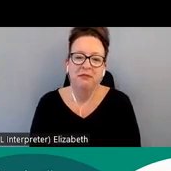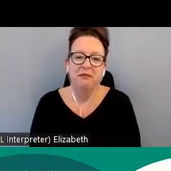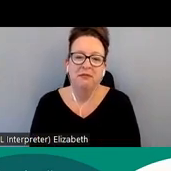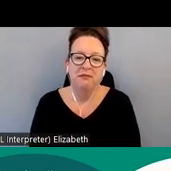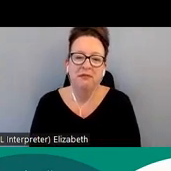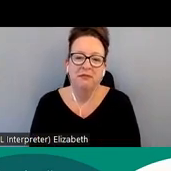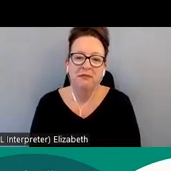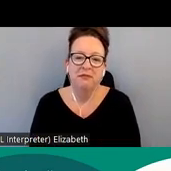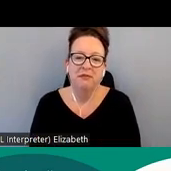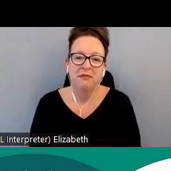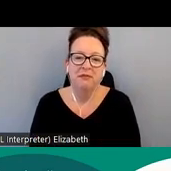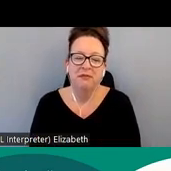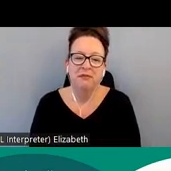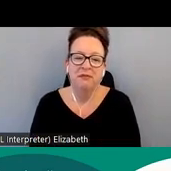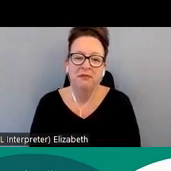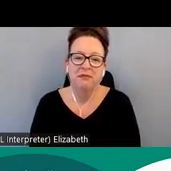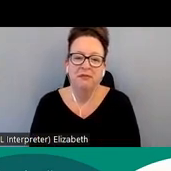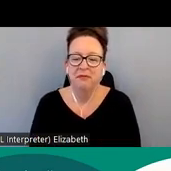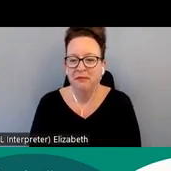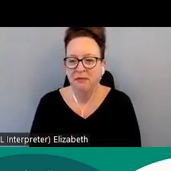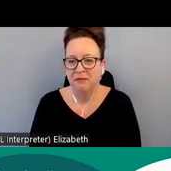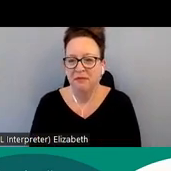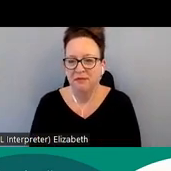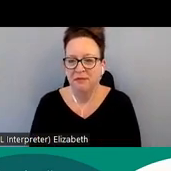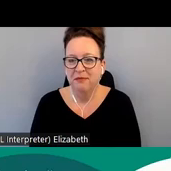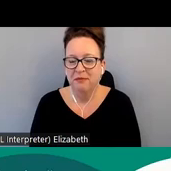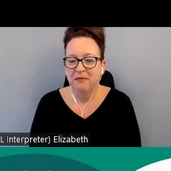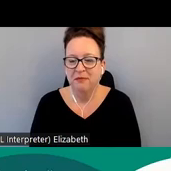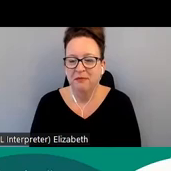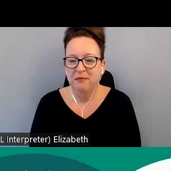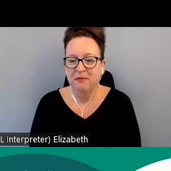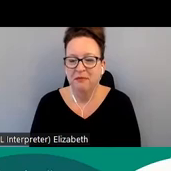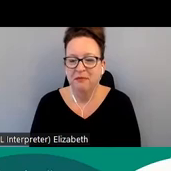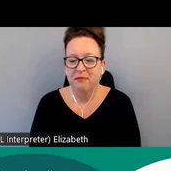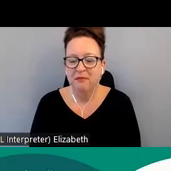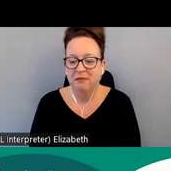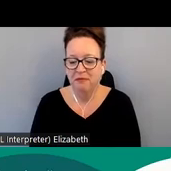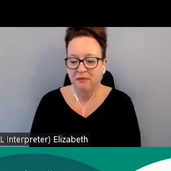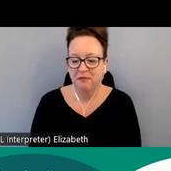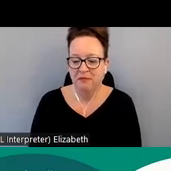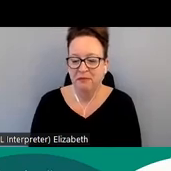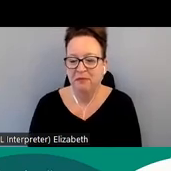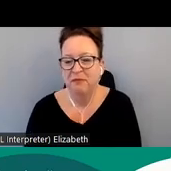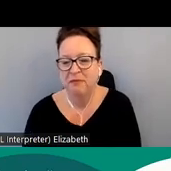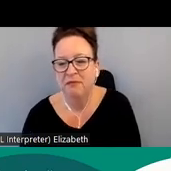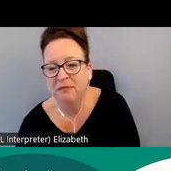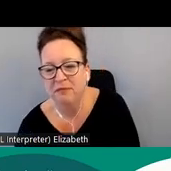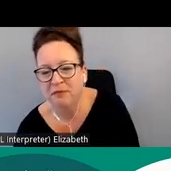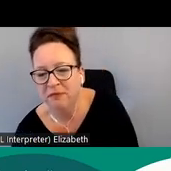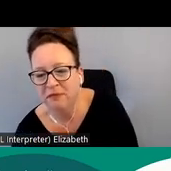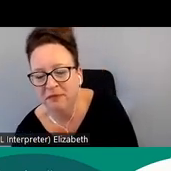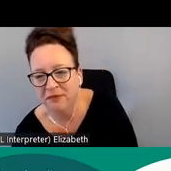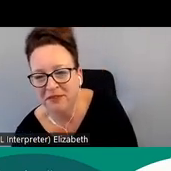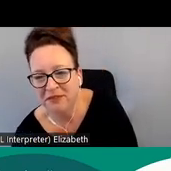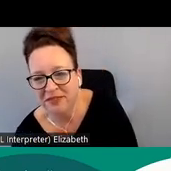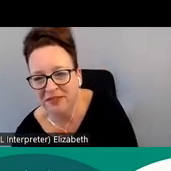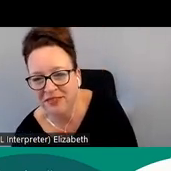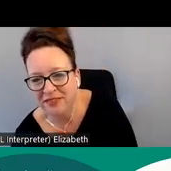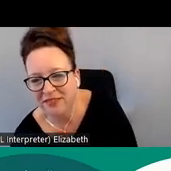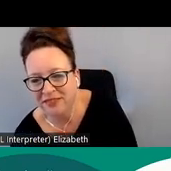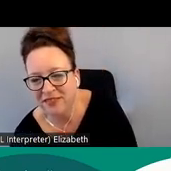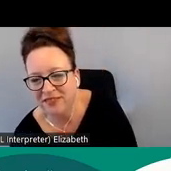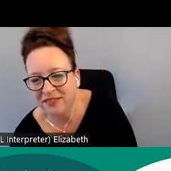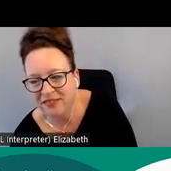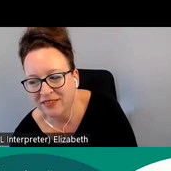famílias. Esta apresentação será também traduzida para o português. E para